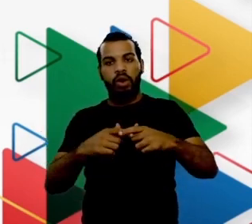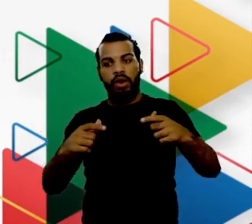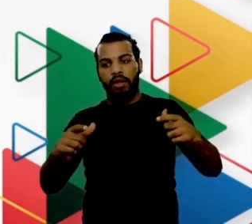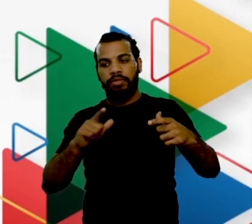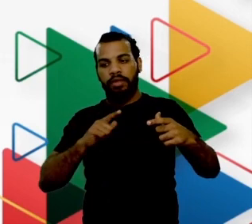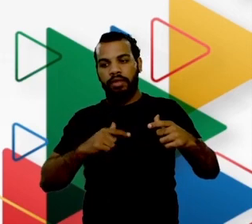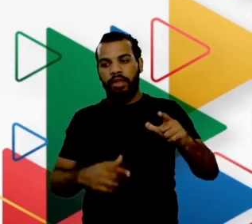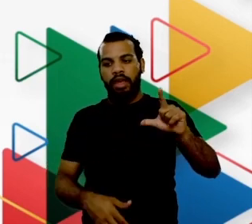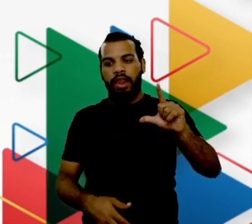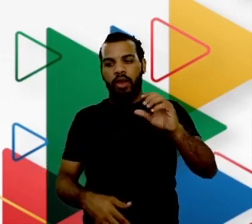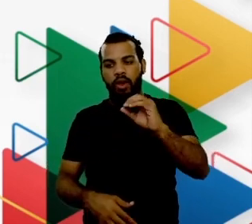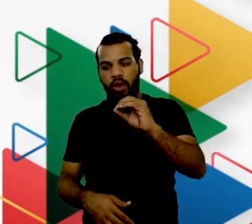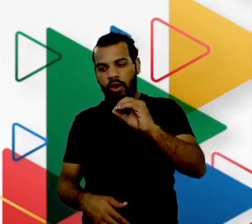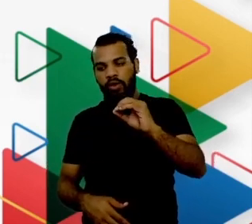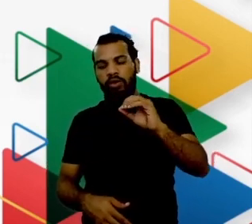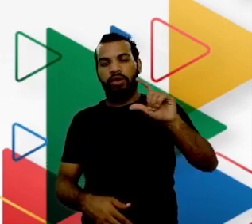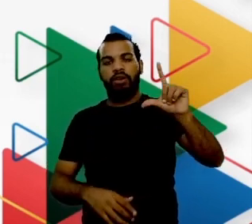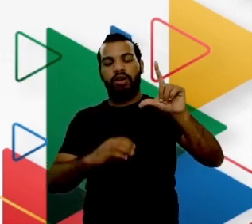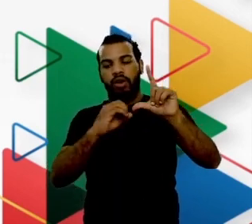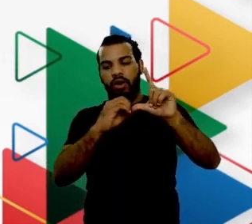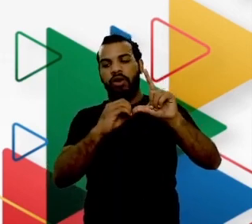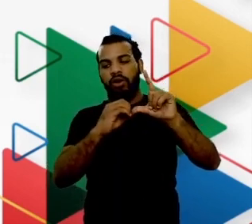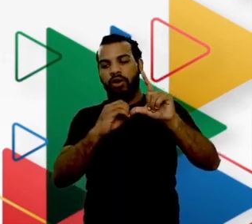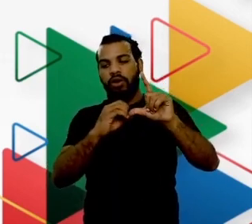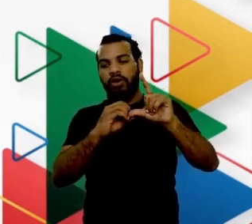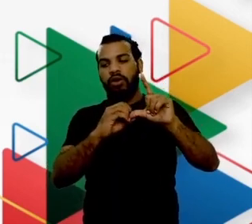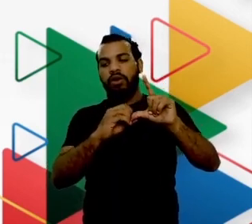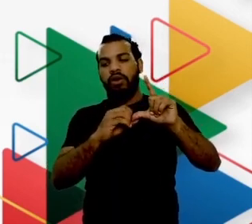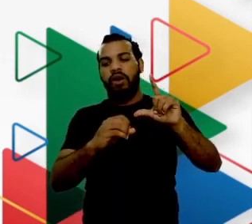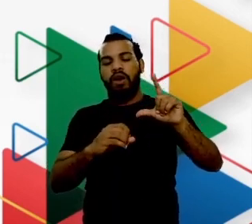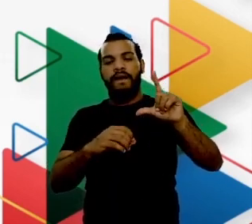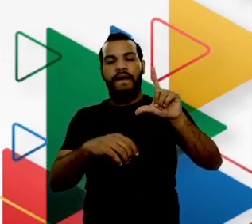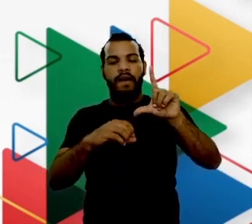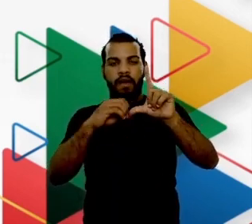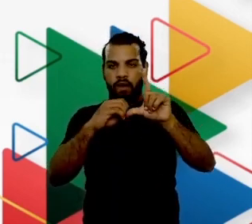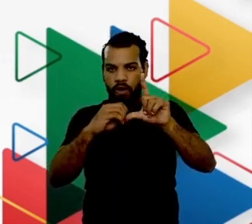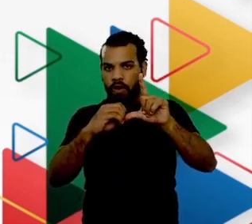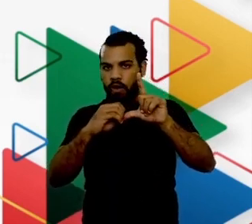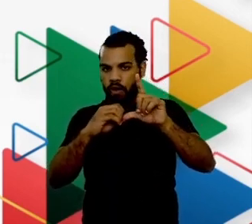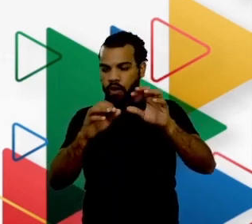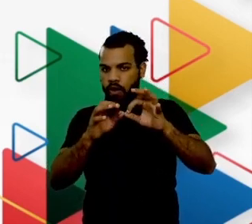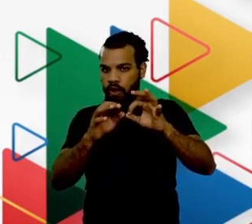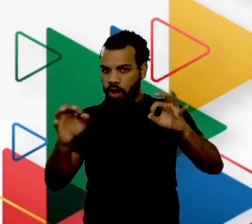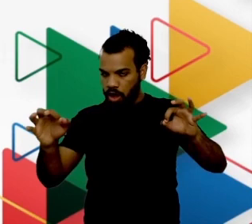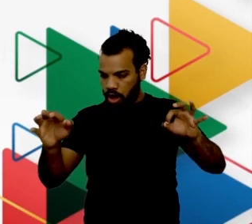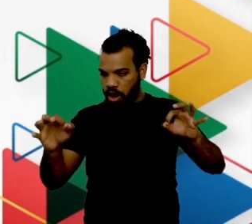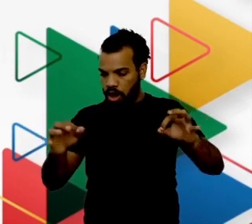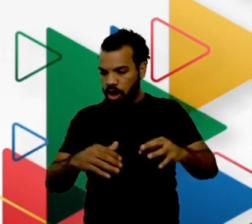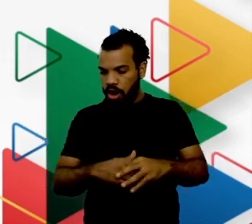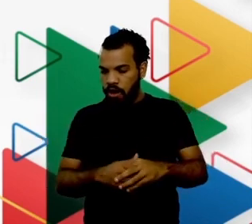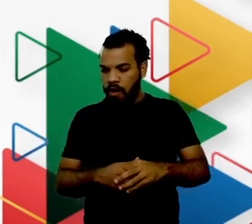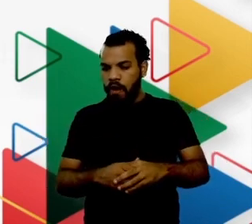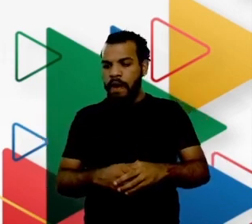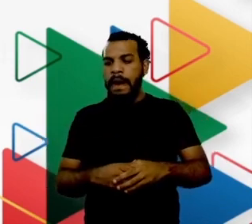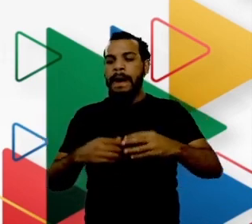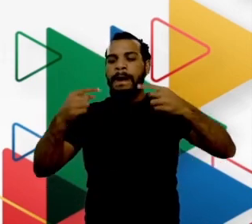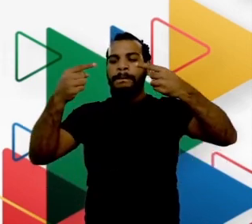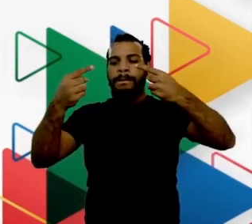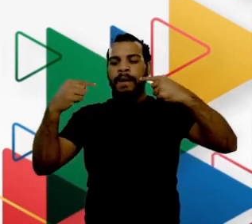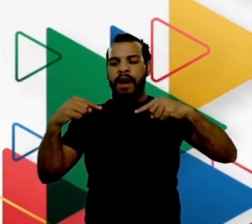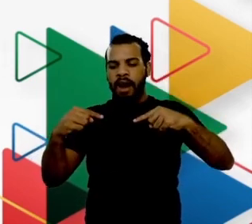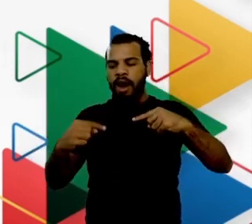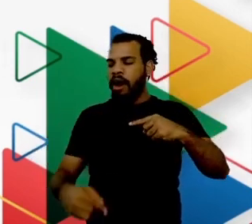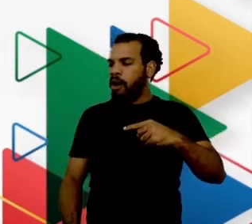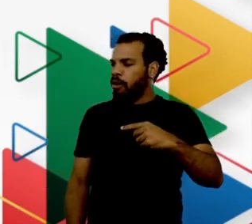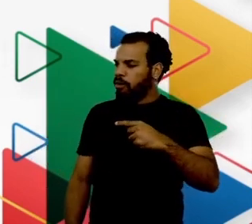LO, indicado pela letra LO, né? LO, que é o comprimento inicial. Depois dessa barra, passou a ter